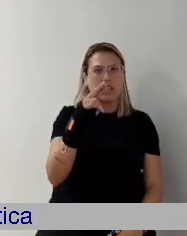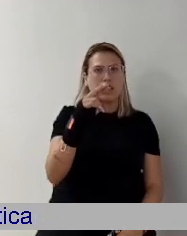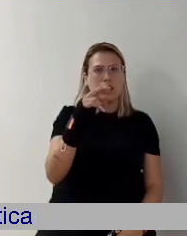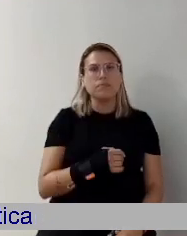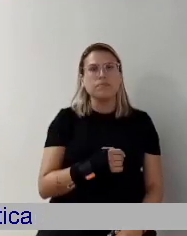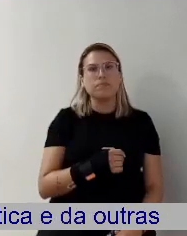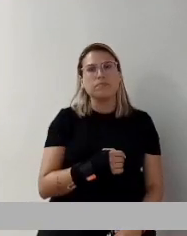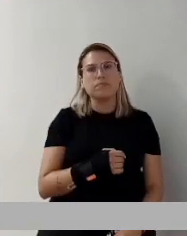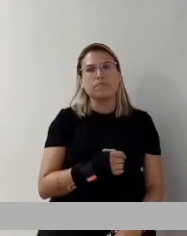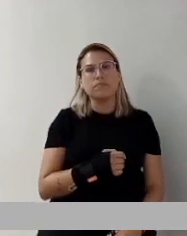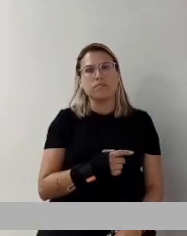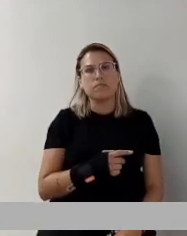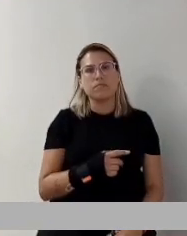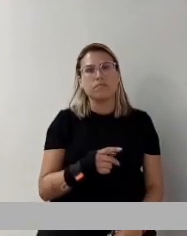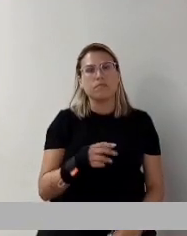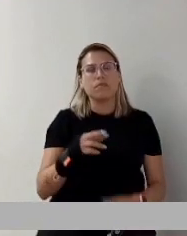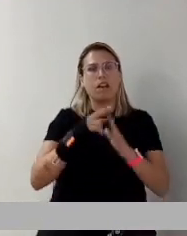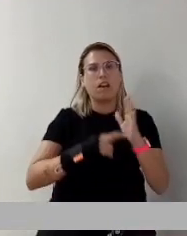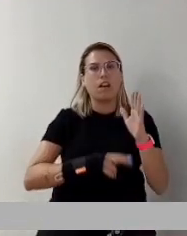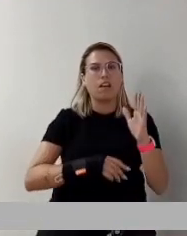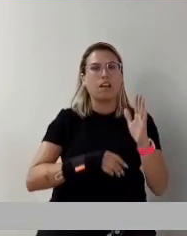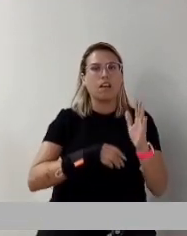providências requerimento